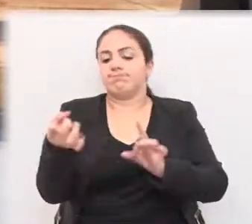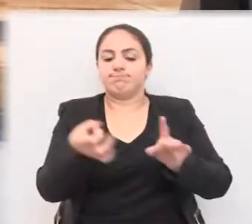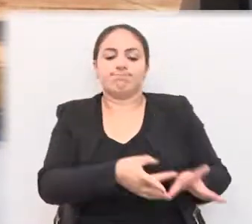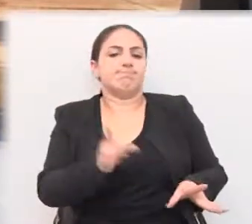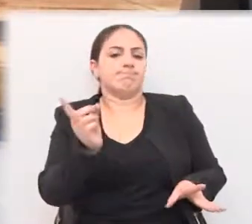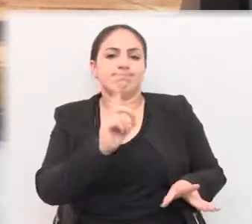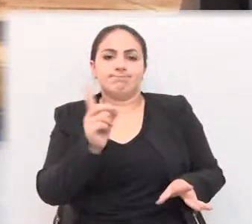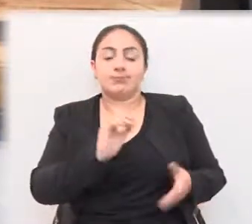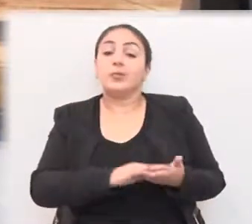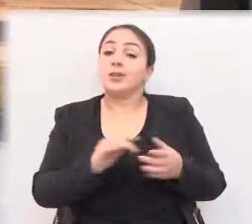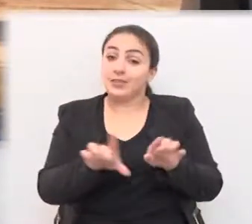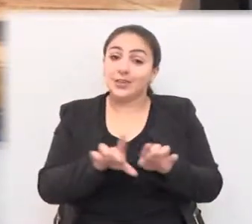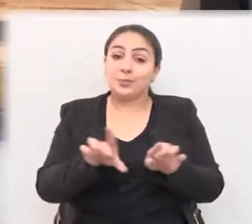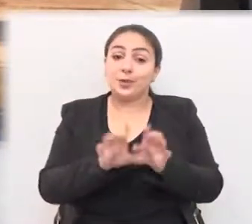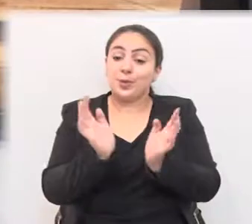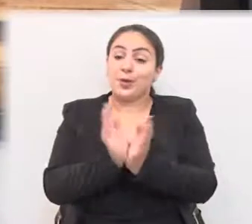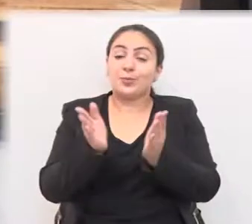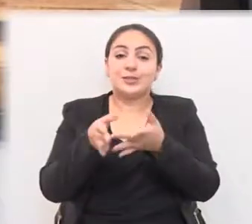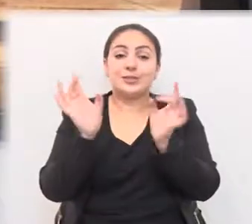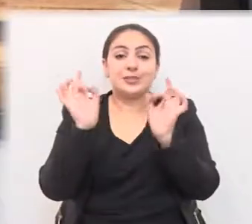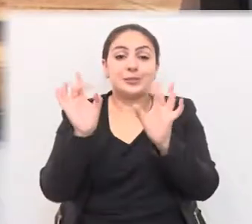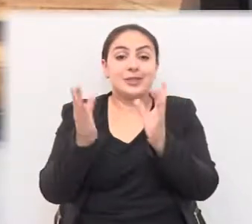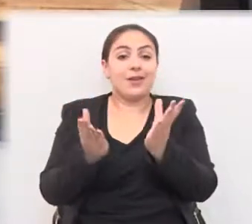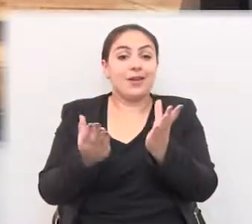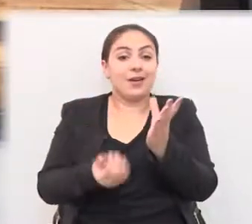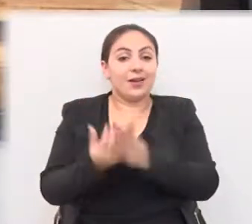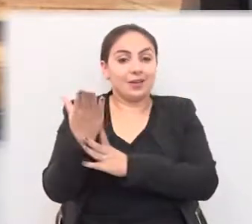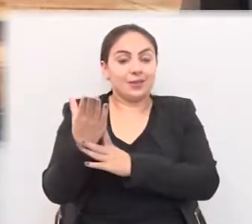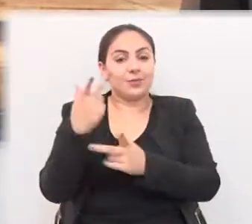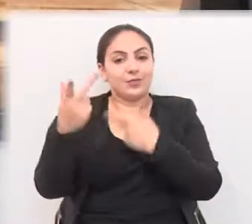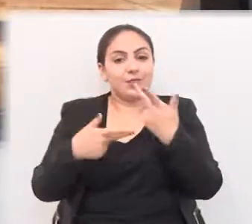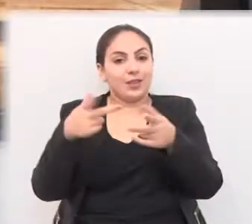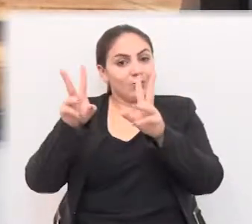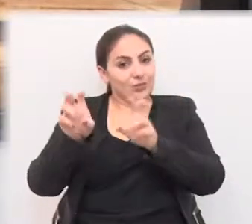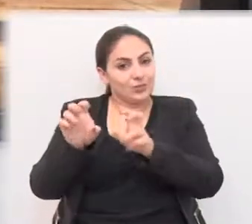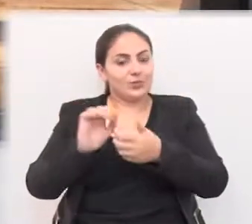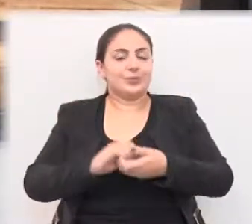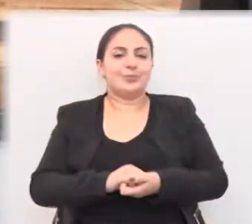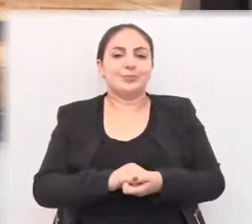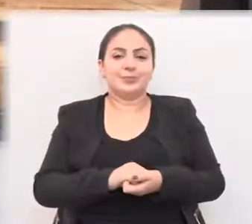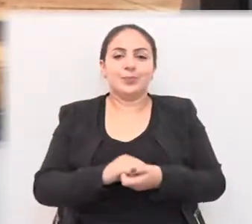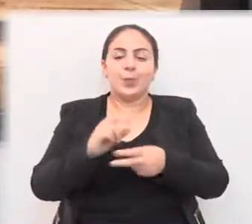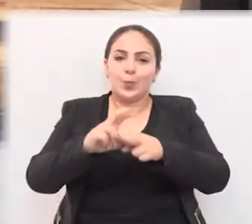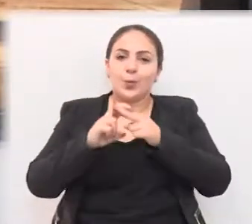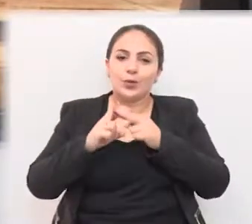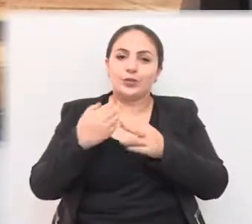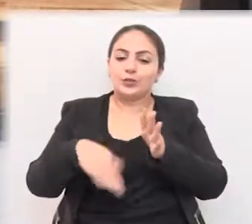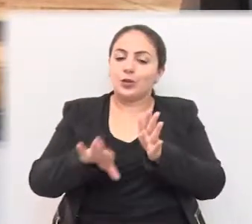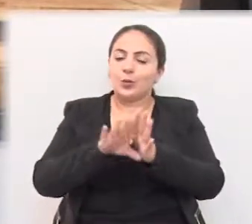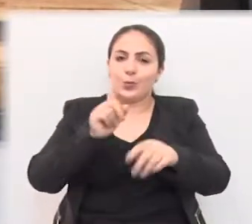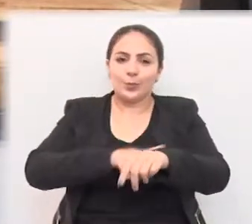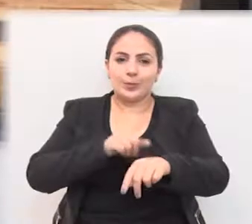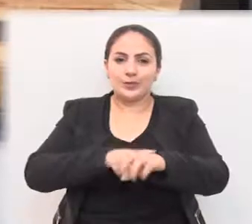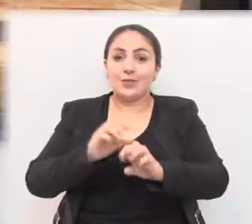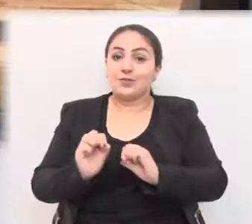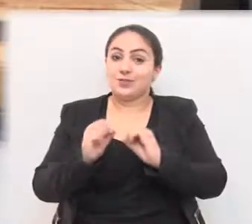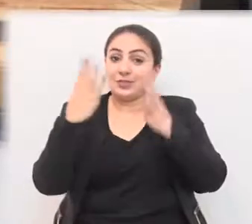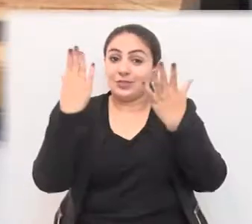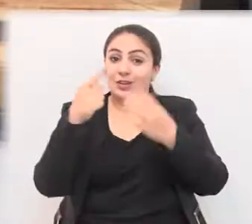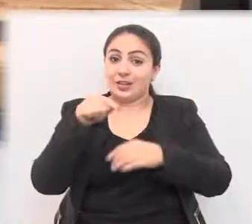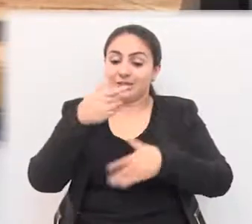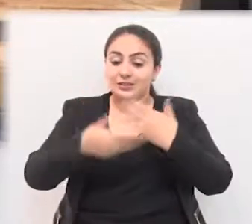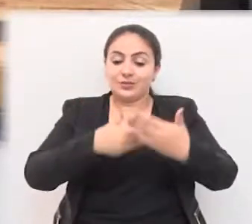houve desistência. Inclusive, uma comissão especial foi criada para tratar do assunto. Então, chegou o momento